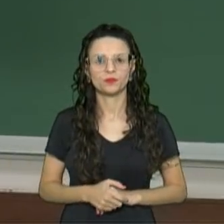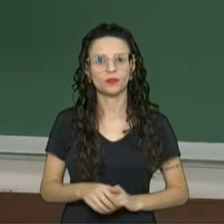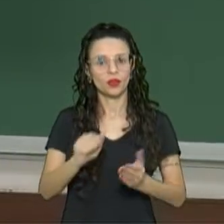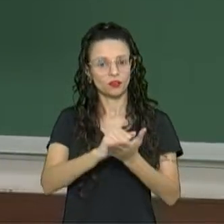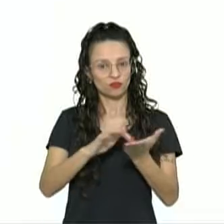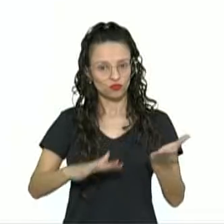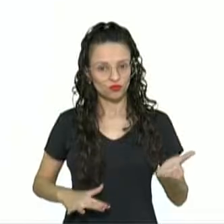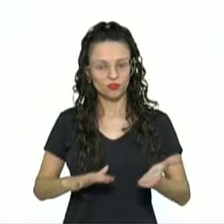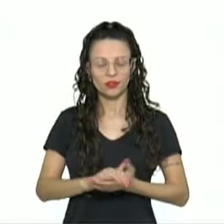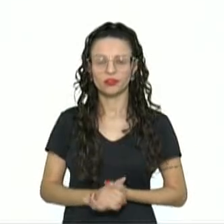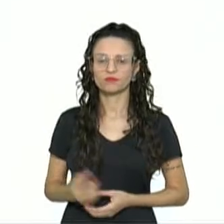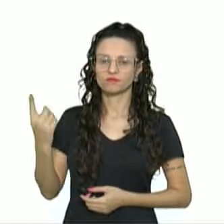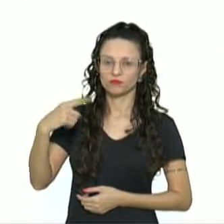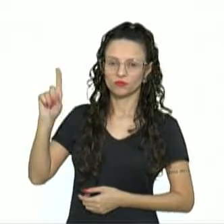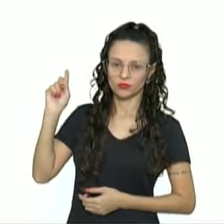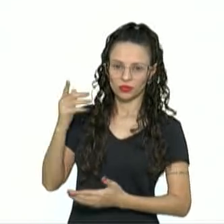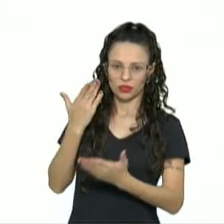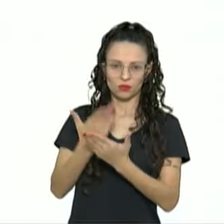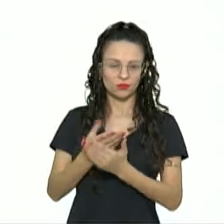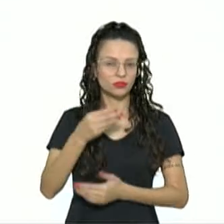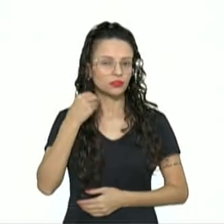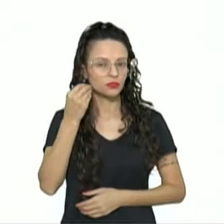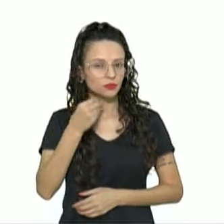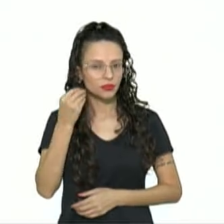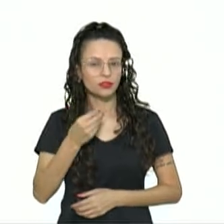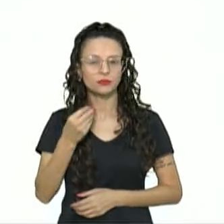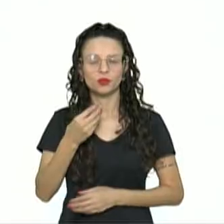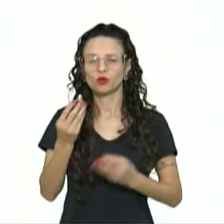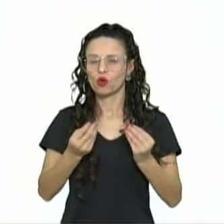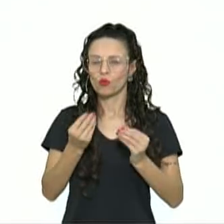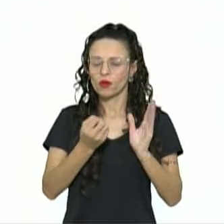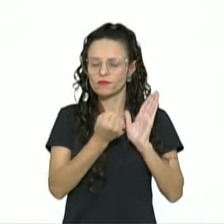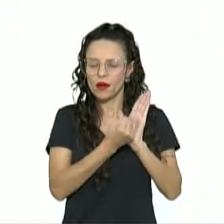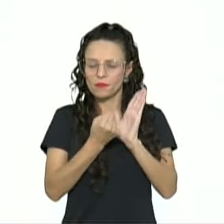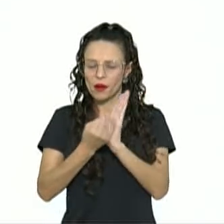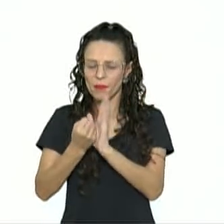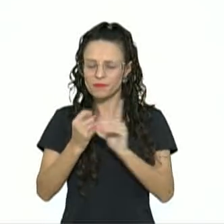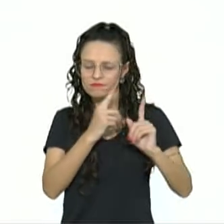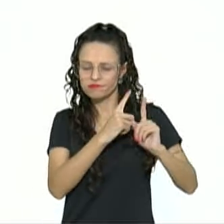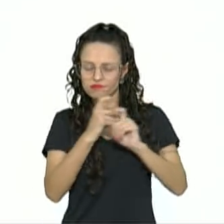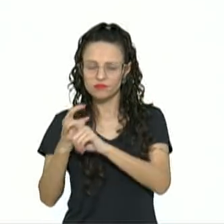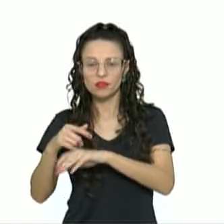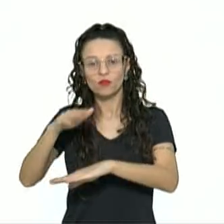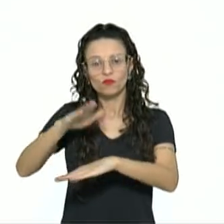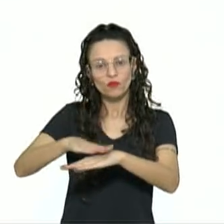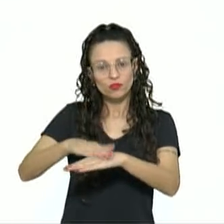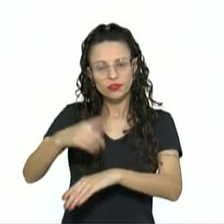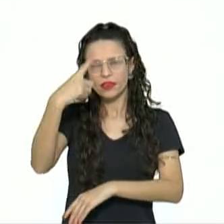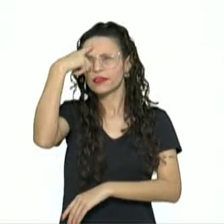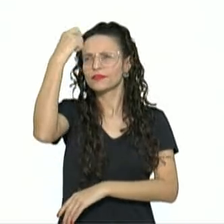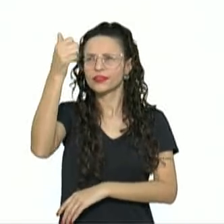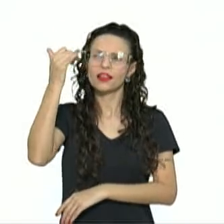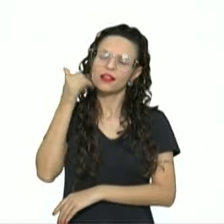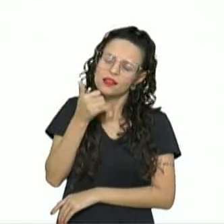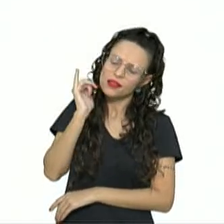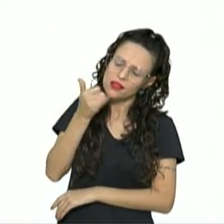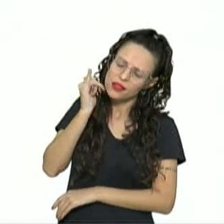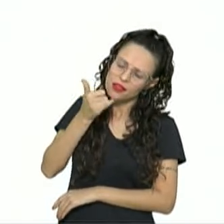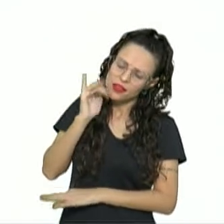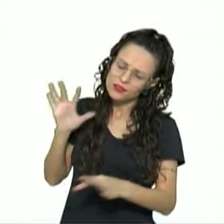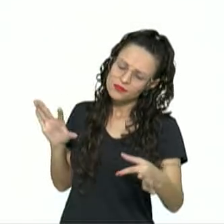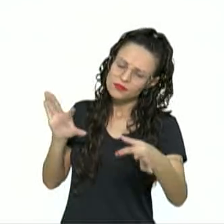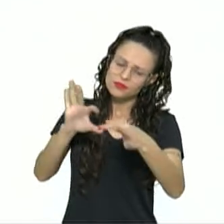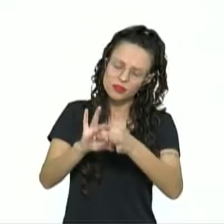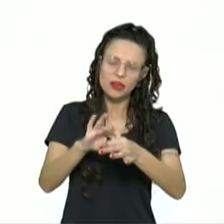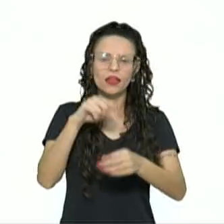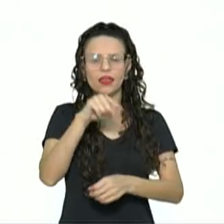Atividade. Em outra aula, experimentamos também a criação de grafismo, né? Agora invente uma lenda com esses seres sobrenaturais. Pode escrever